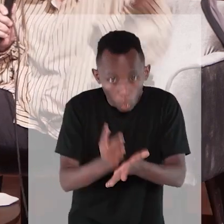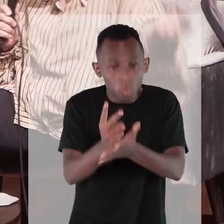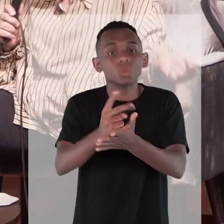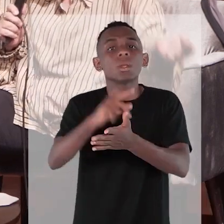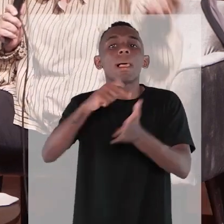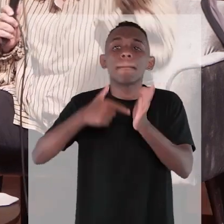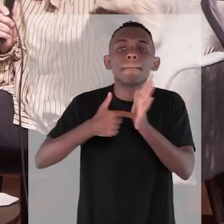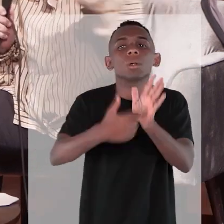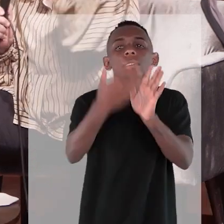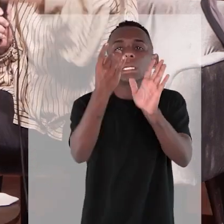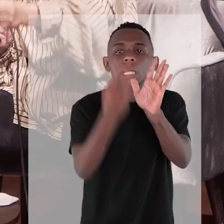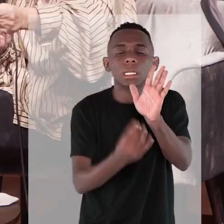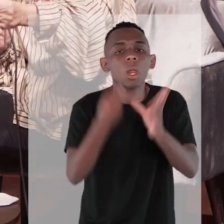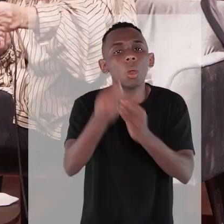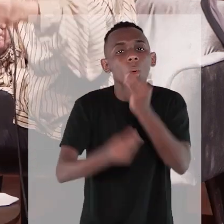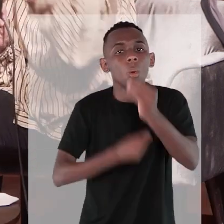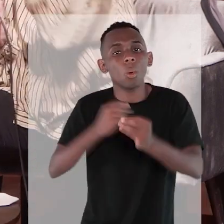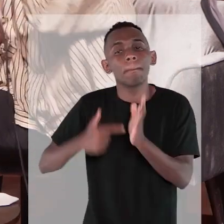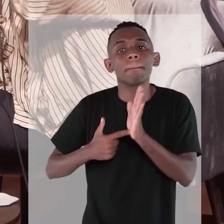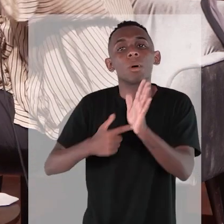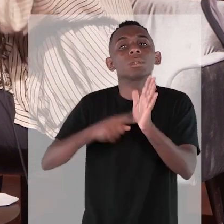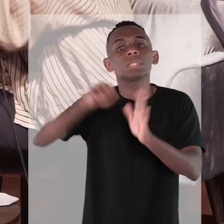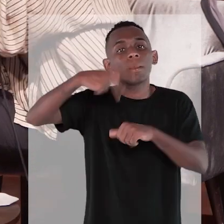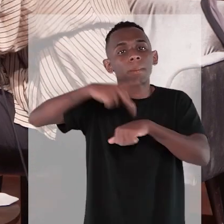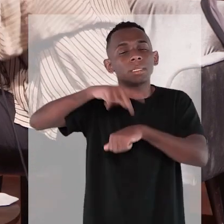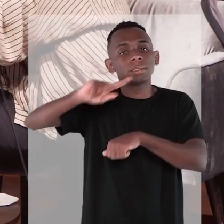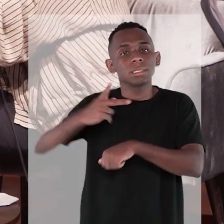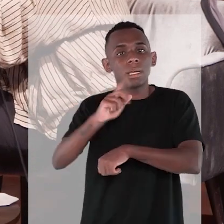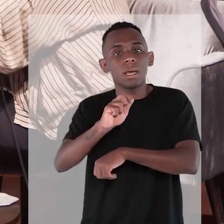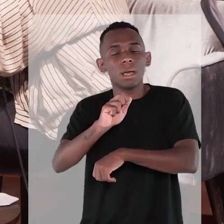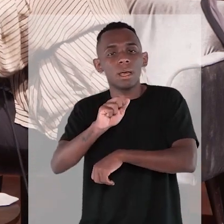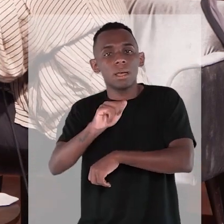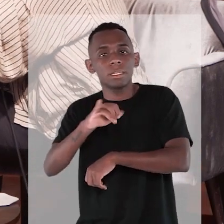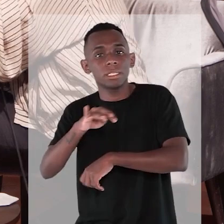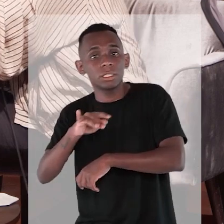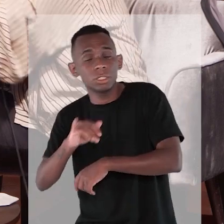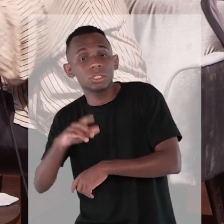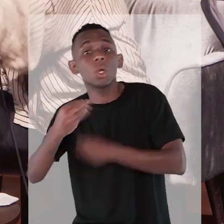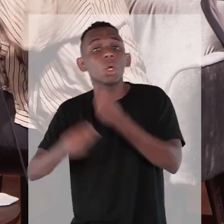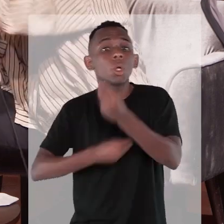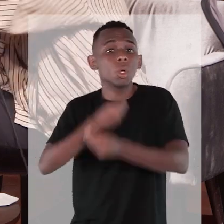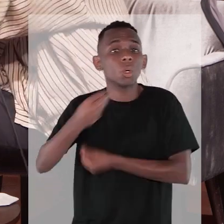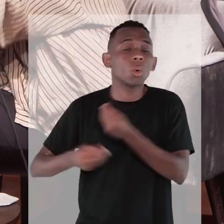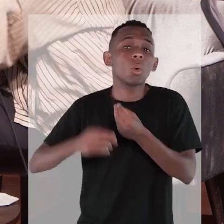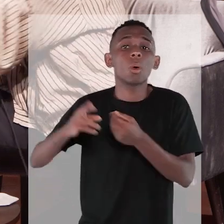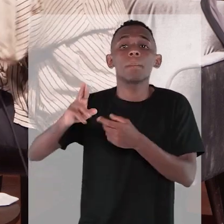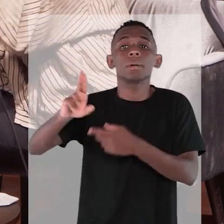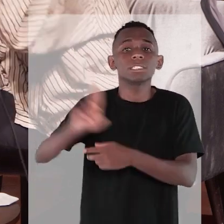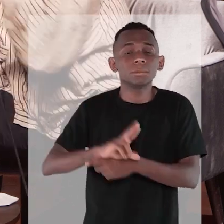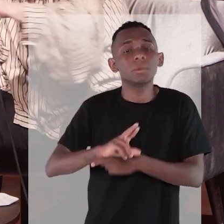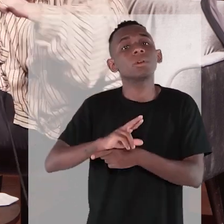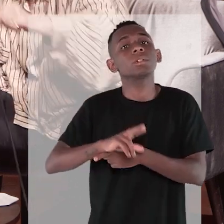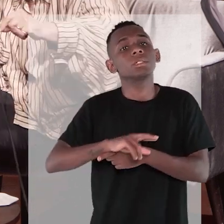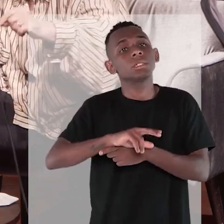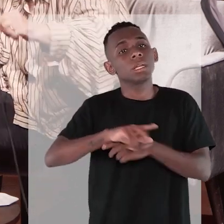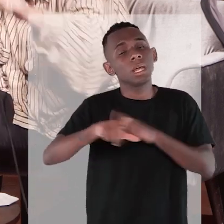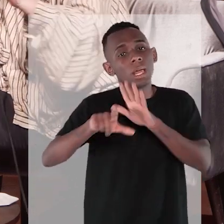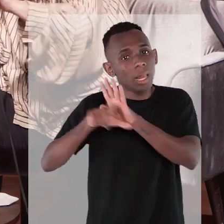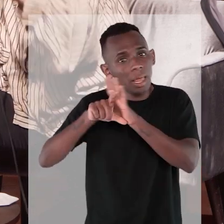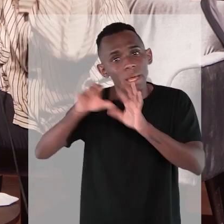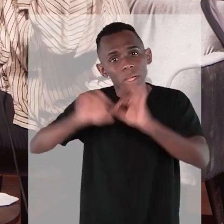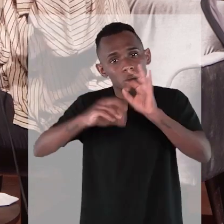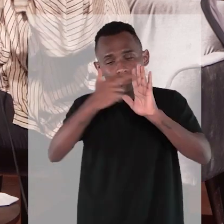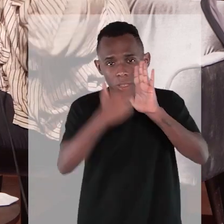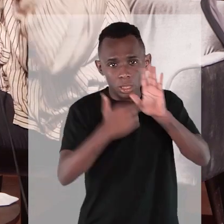como é que funciona a questão do Haiti e qual que é a consequência disso nas operações de lei e ordem, etc.,